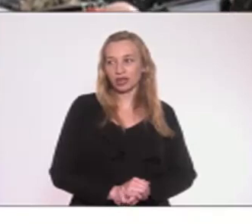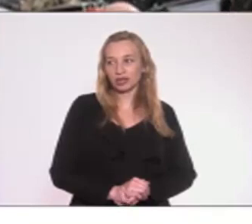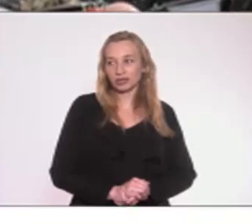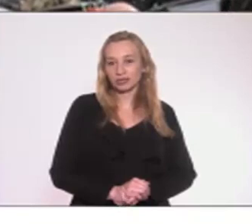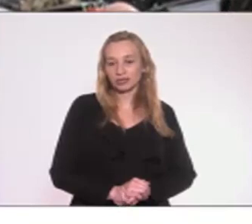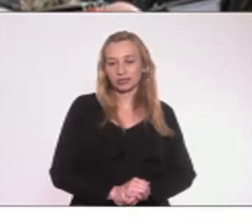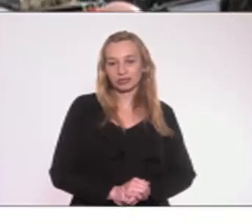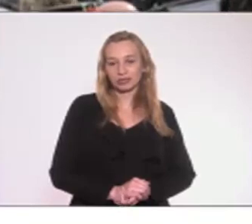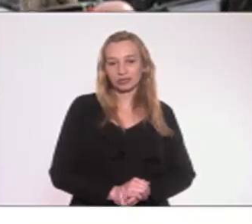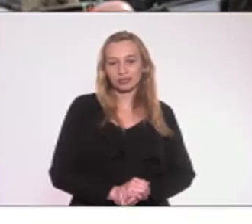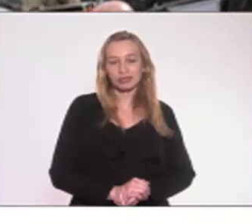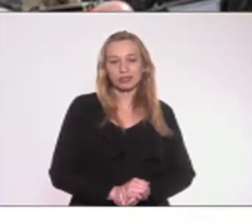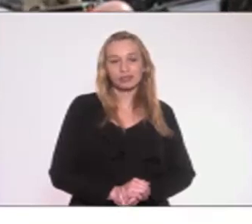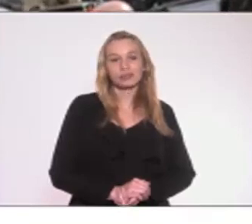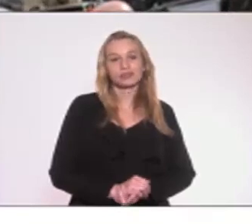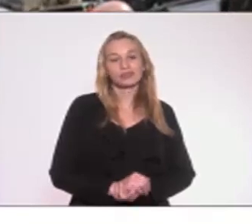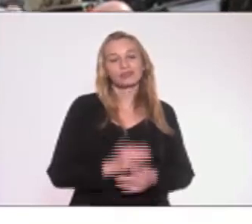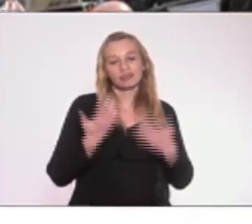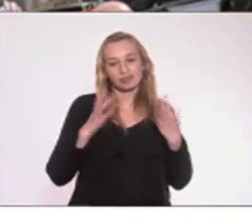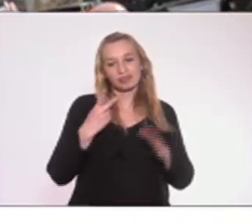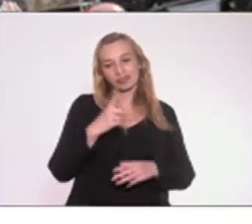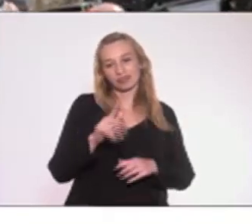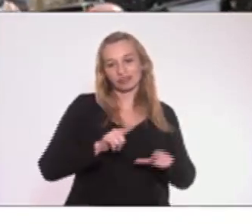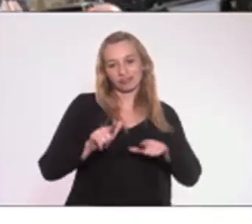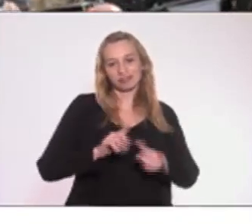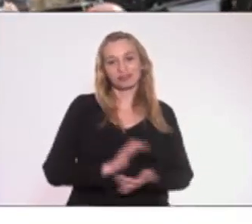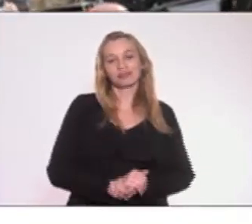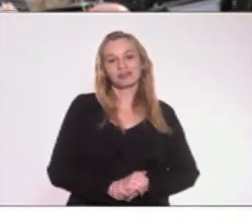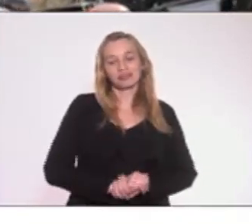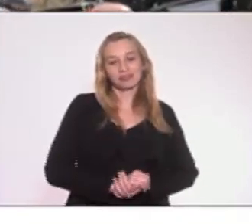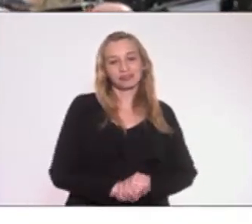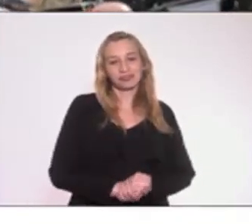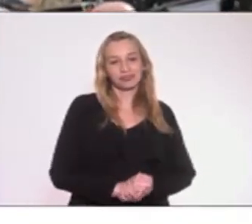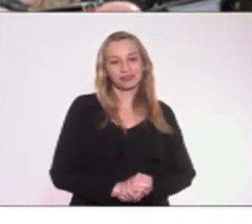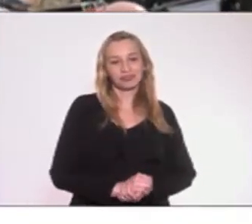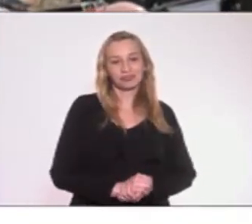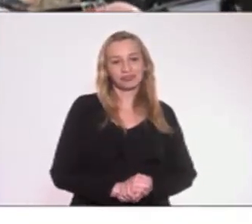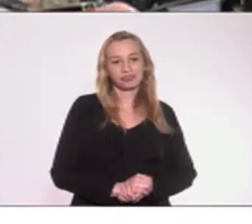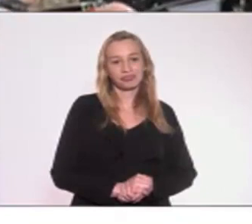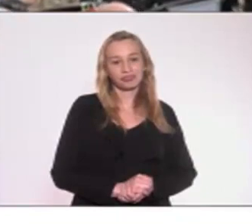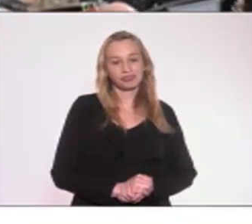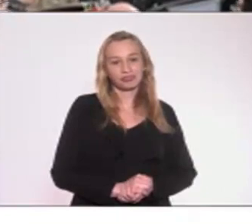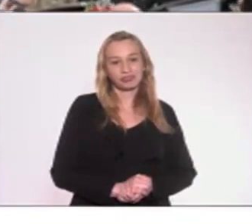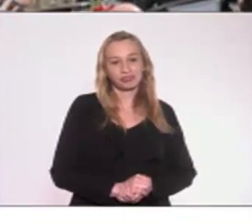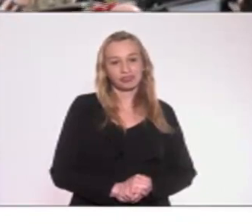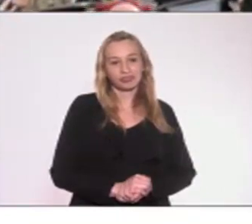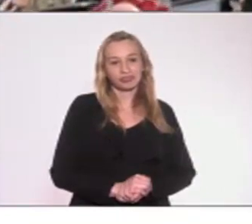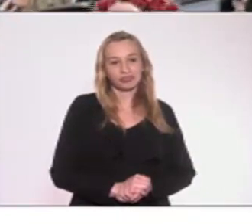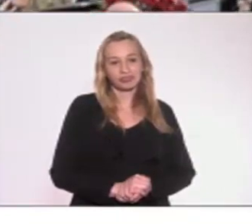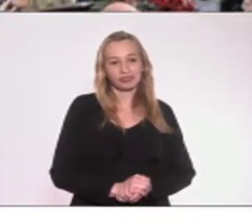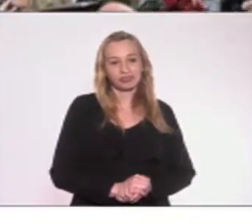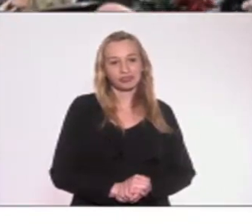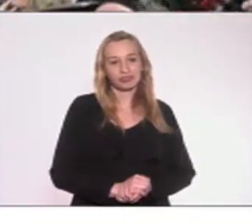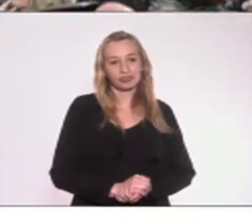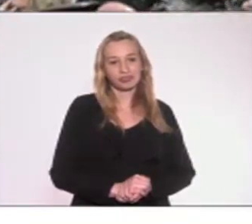Tamo junto, Flávio. Parabéns pelo seu trabalho.